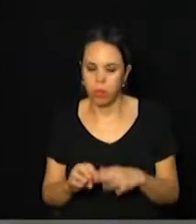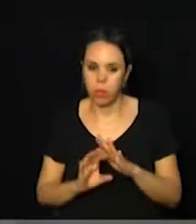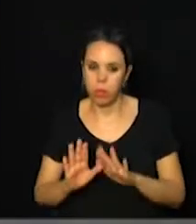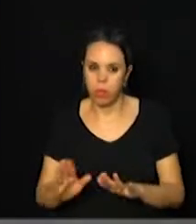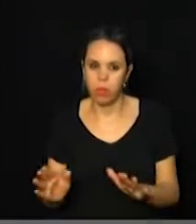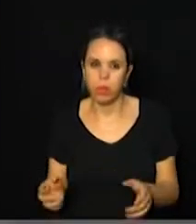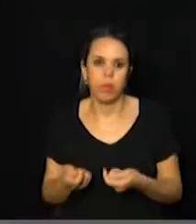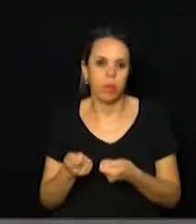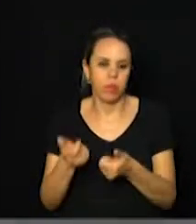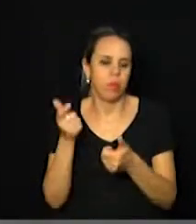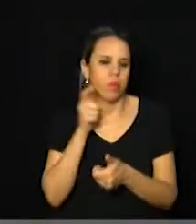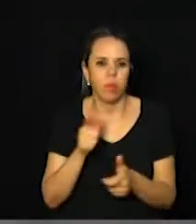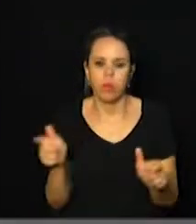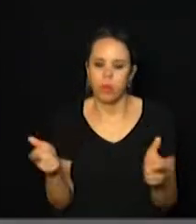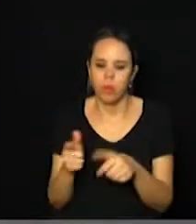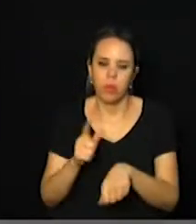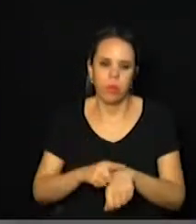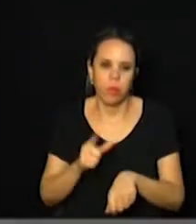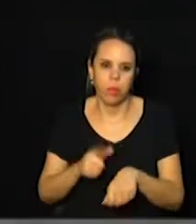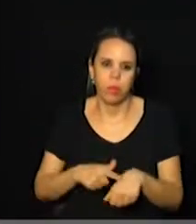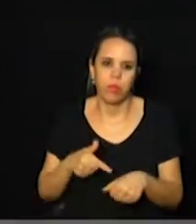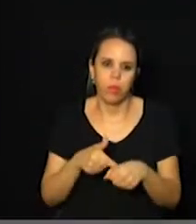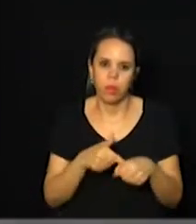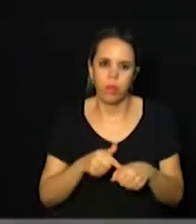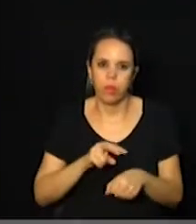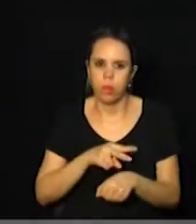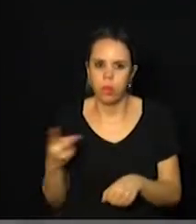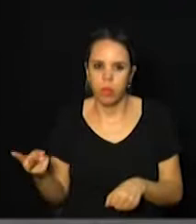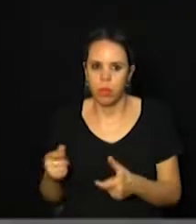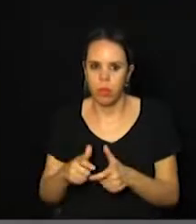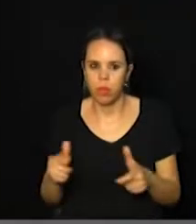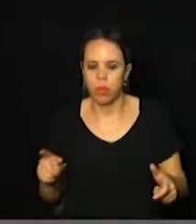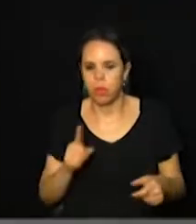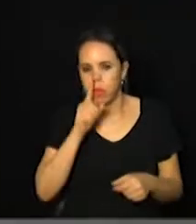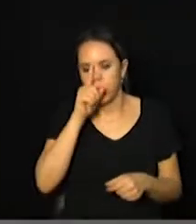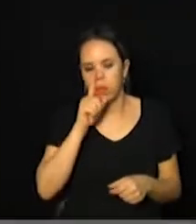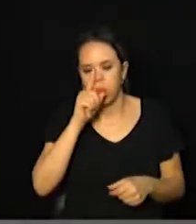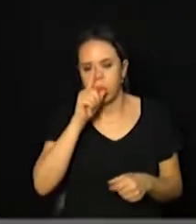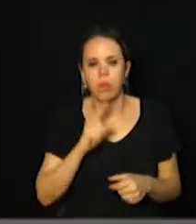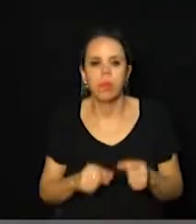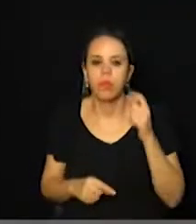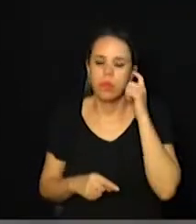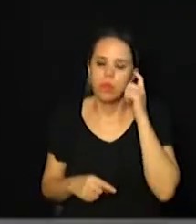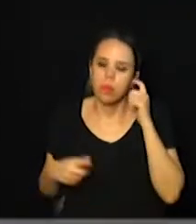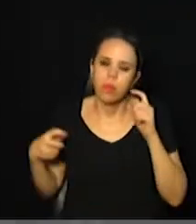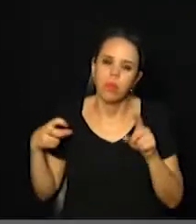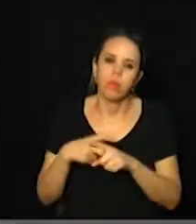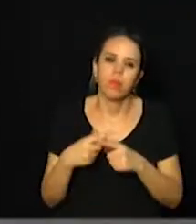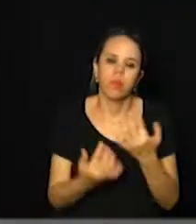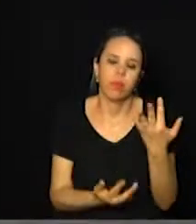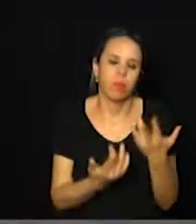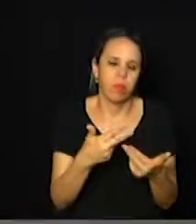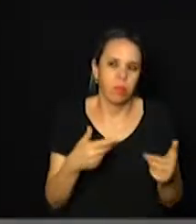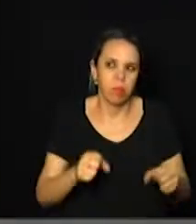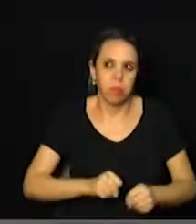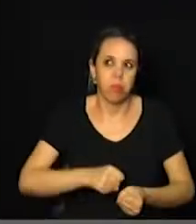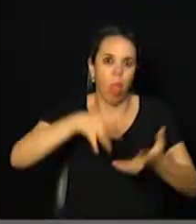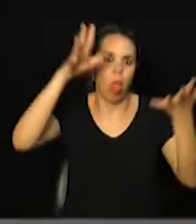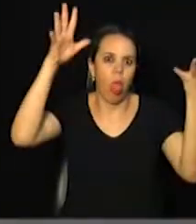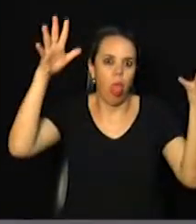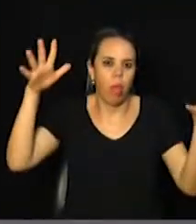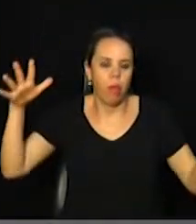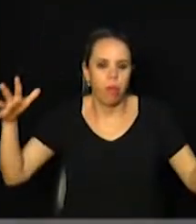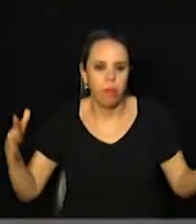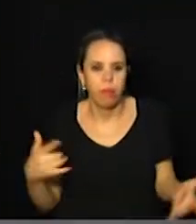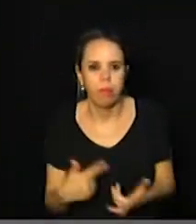diminuir o tempo do abatimento não vai pelo contrário vai aumentar o risco de acidentes com incêndio e explosão com muito